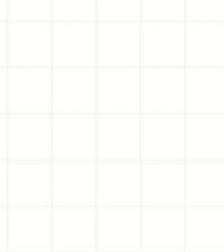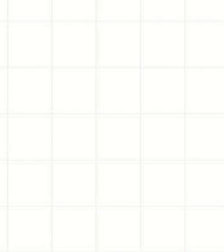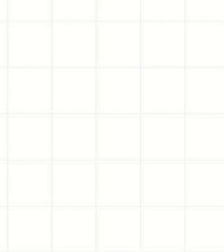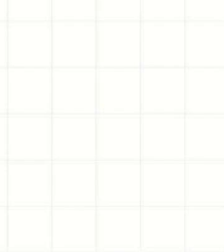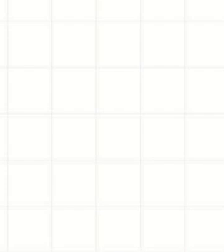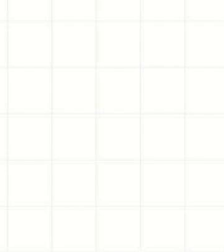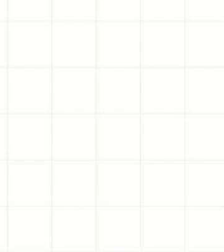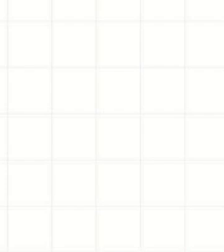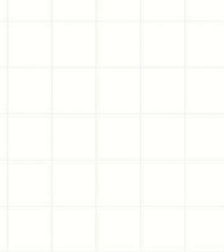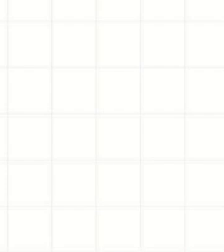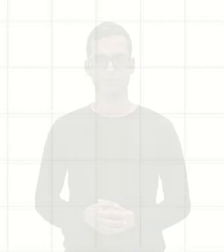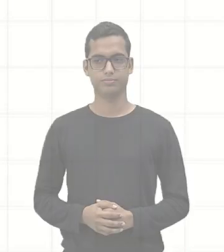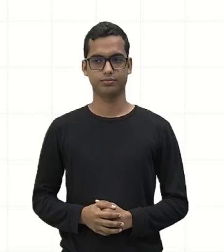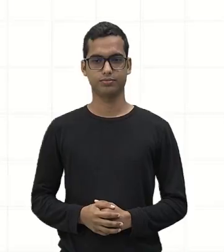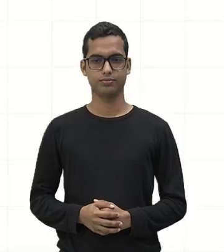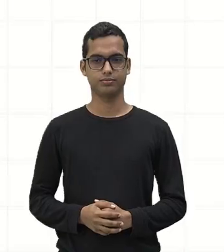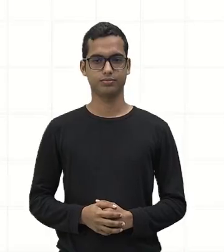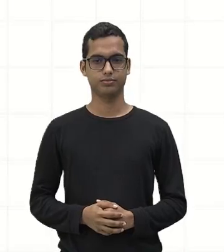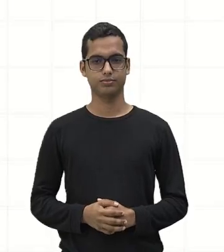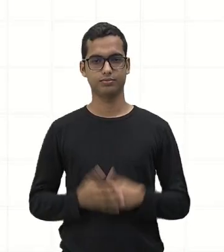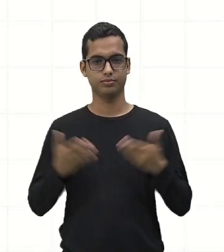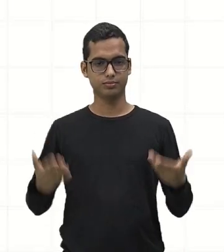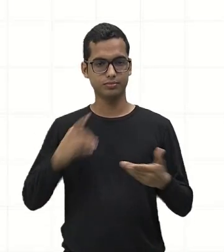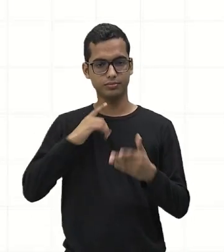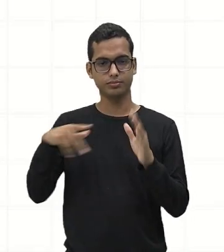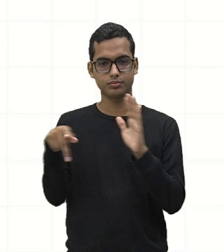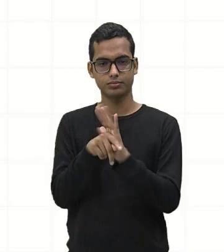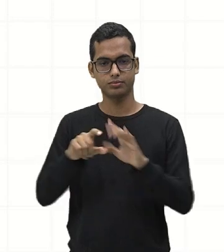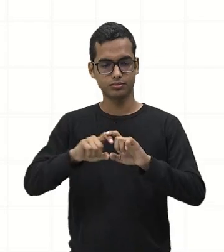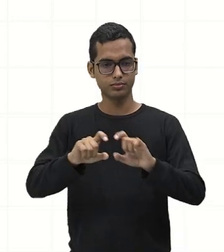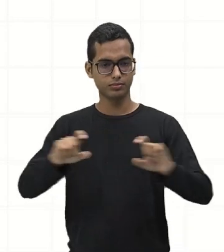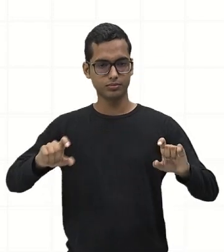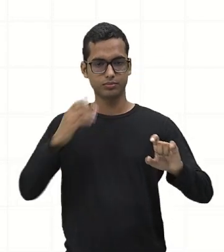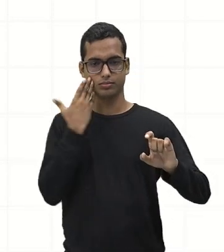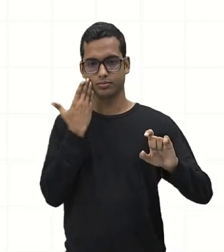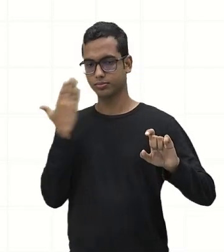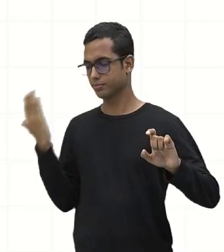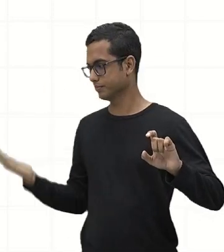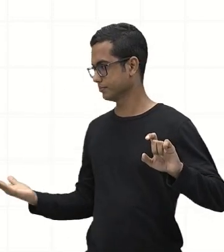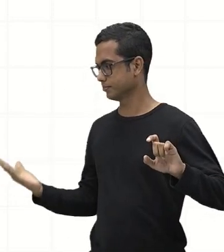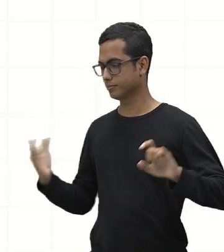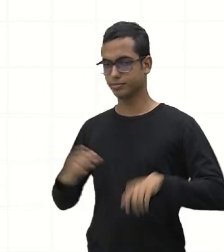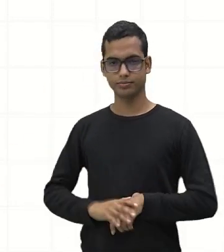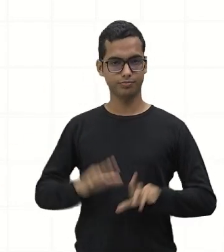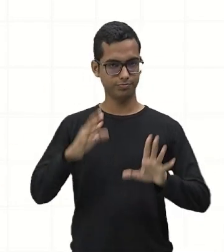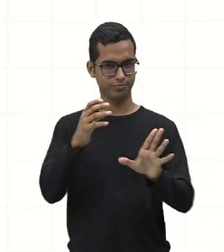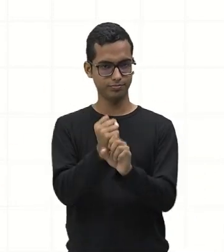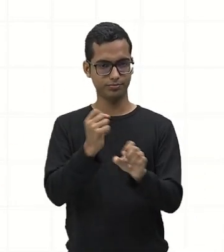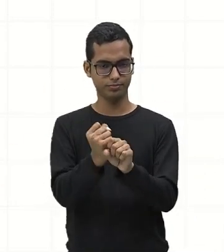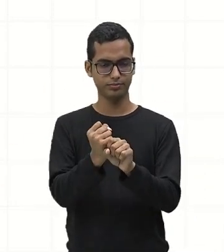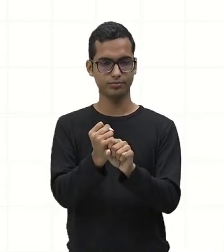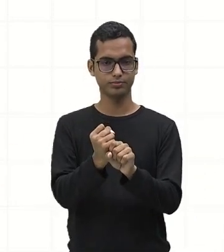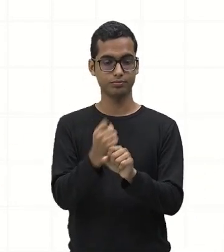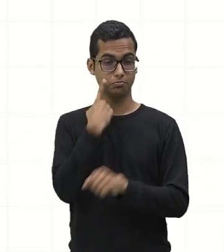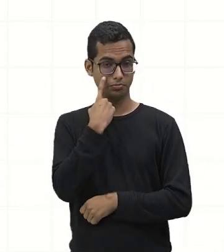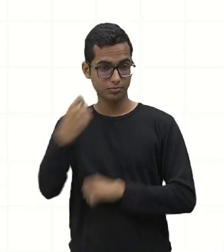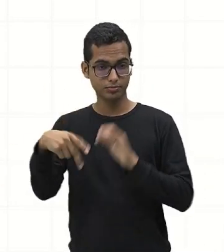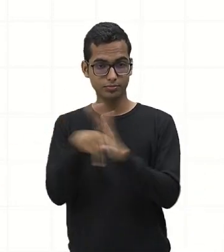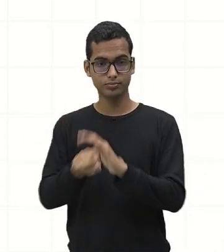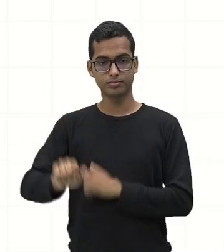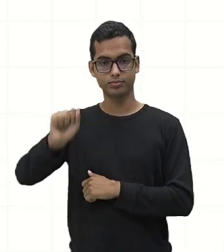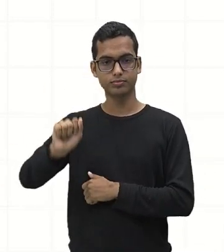2 ao quadrado vezes 2 ao cubo vezes 2 na quinta. Né? Olha, interessante que nós já fizemos aqui na